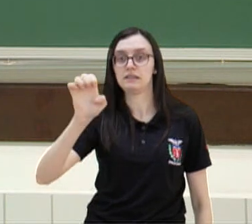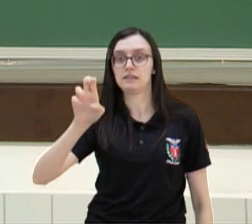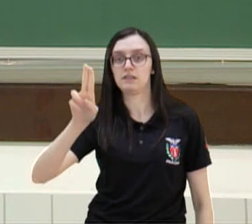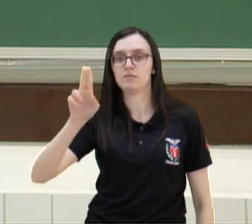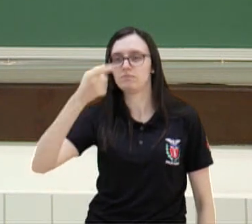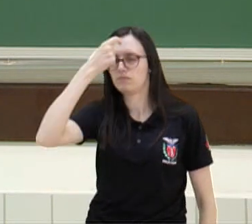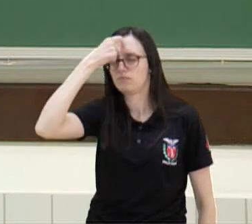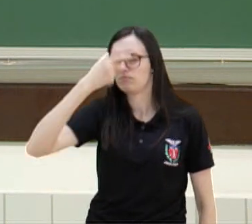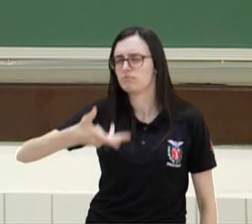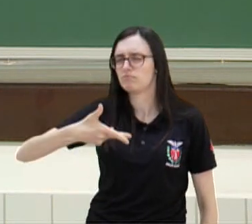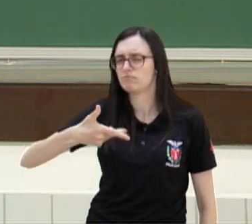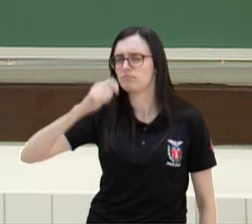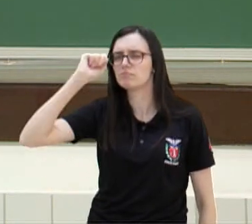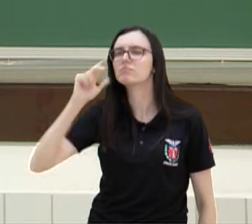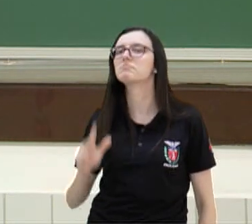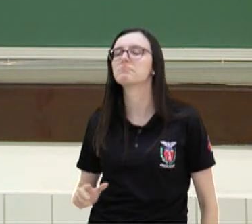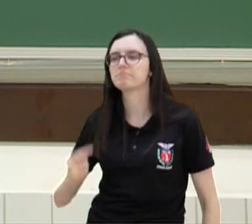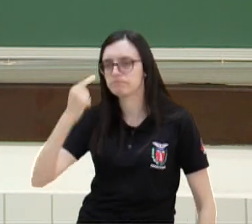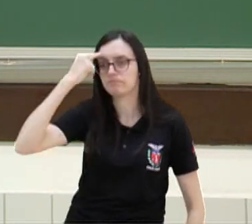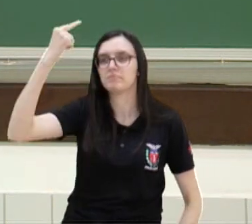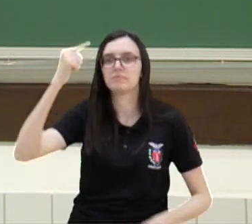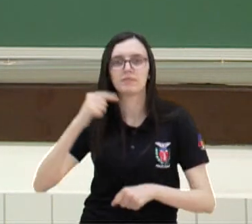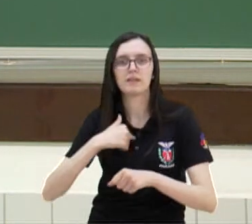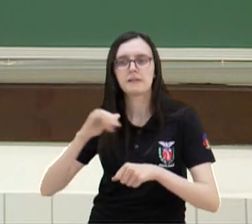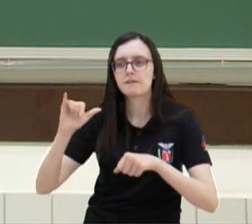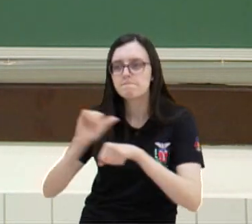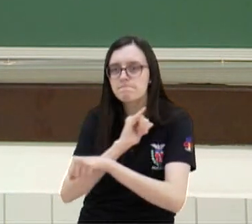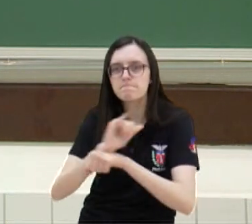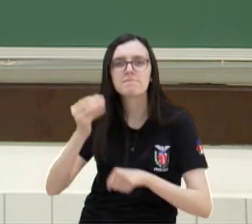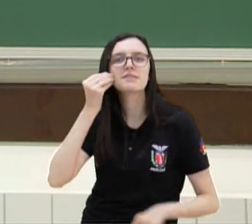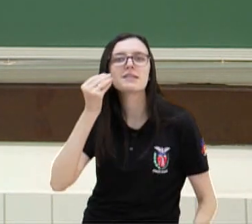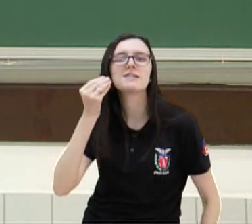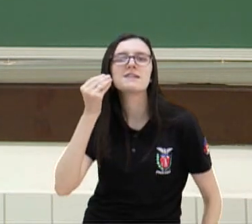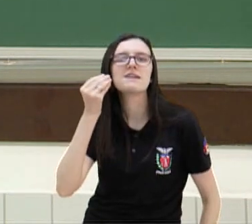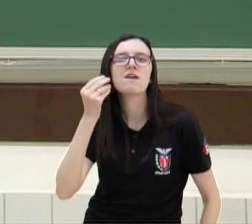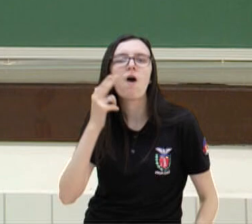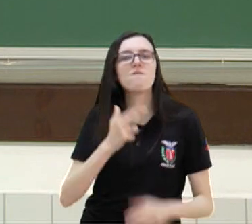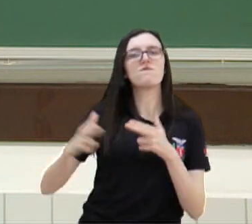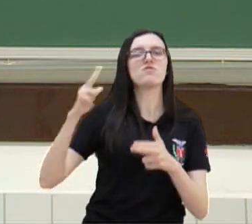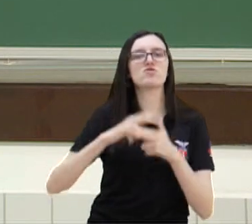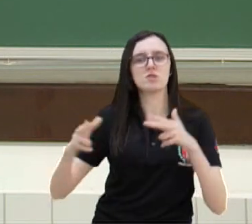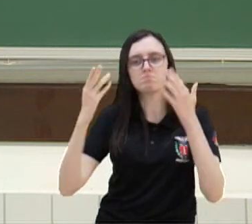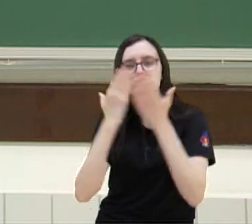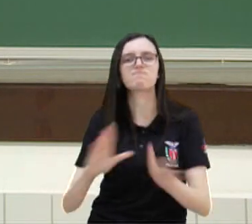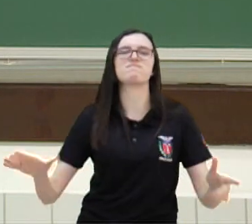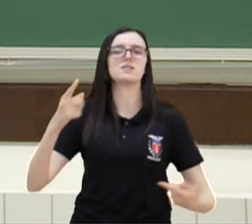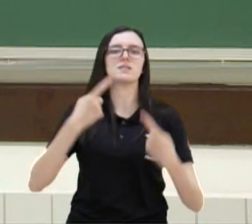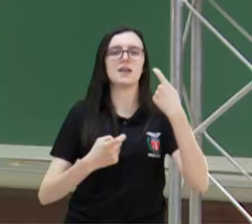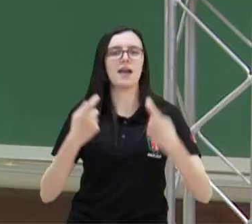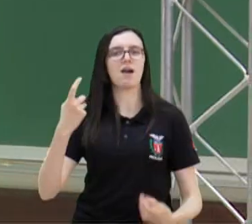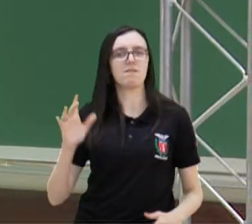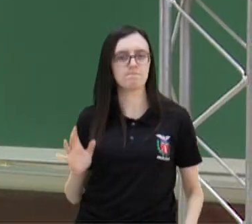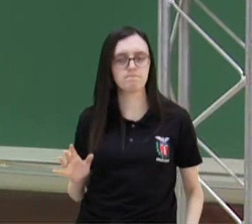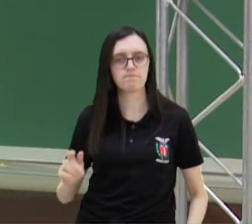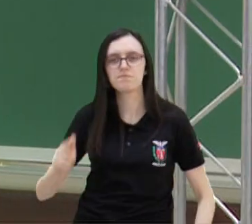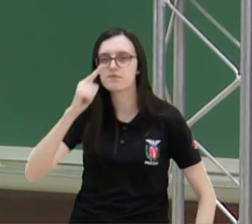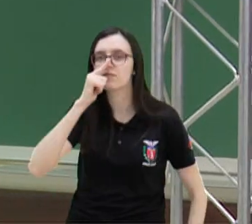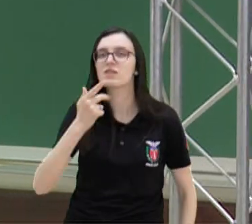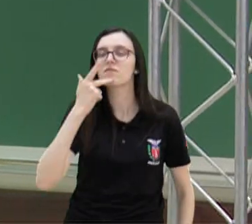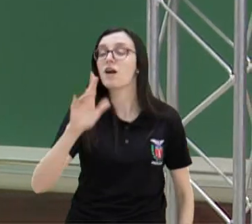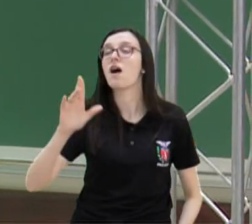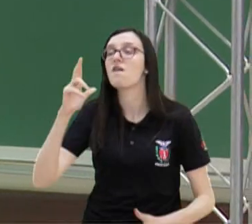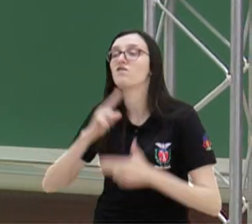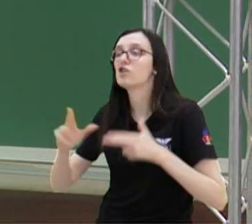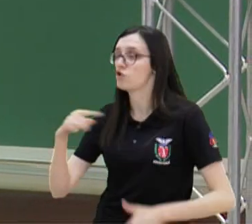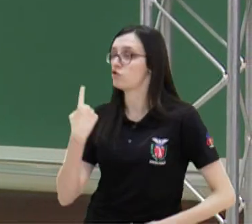esperta, decidiram fingir que tinham decidido acabar com a guerra, se rendido. Os gregos falaram, vamos fingir que